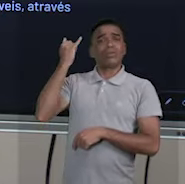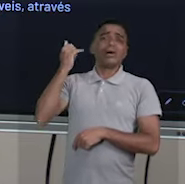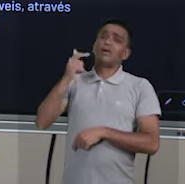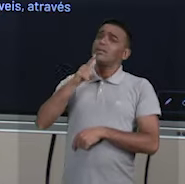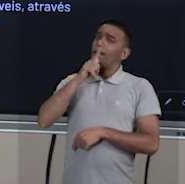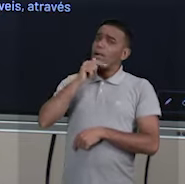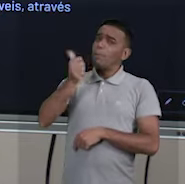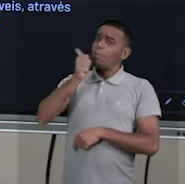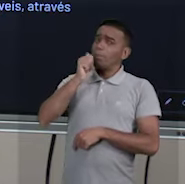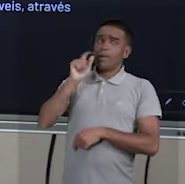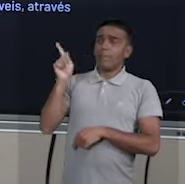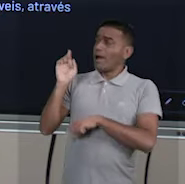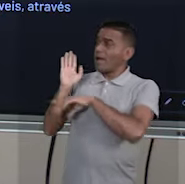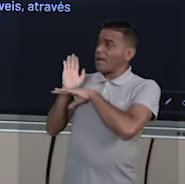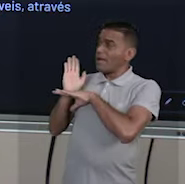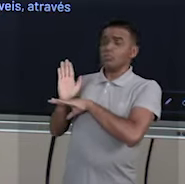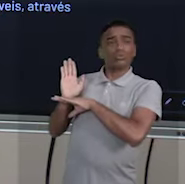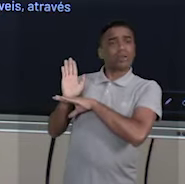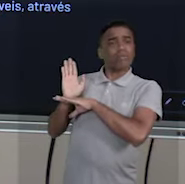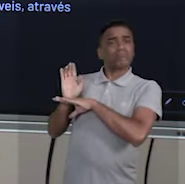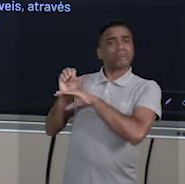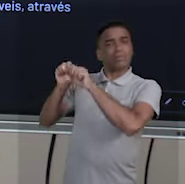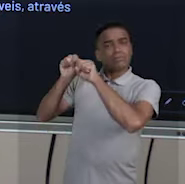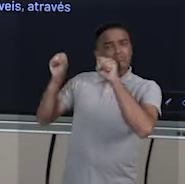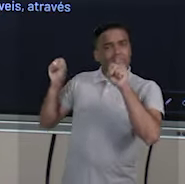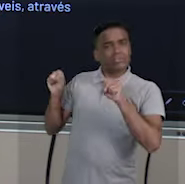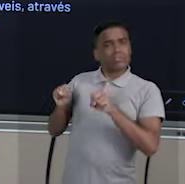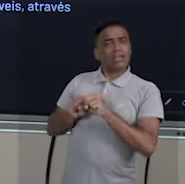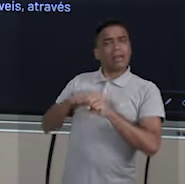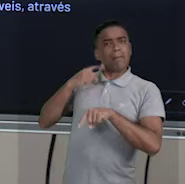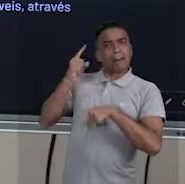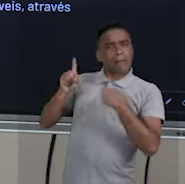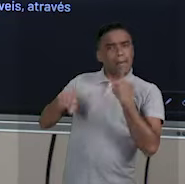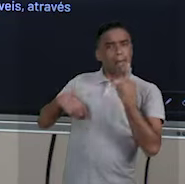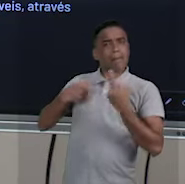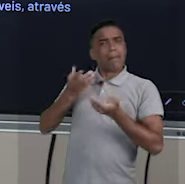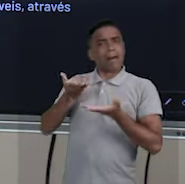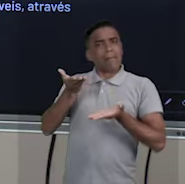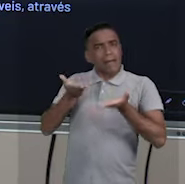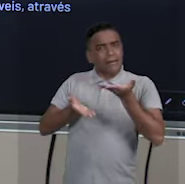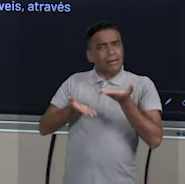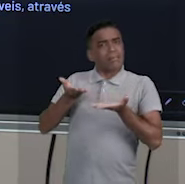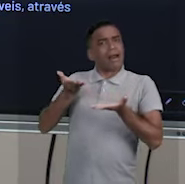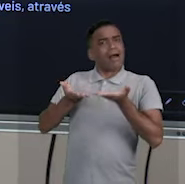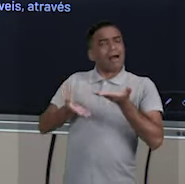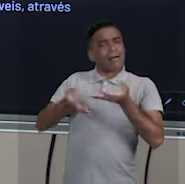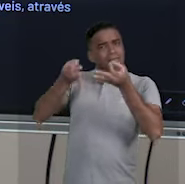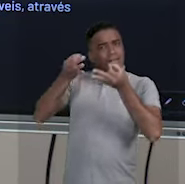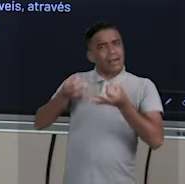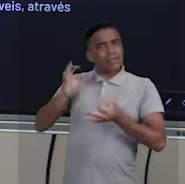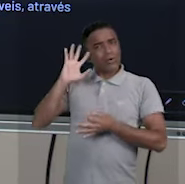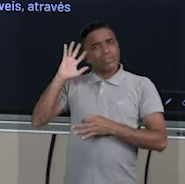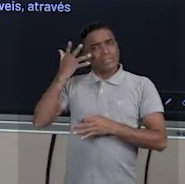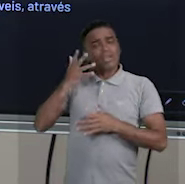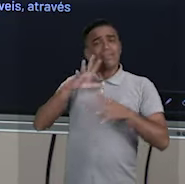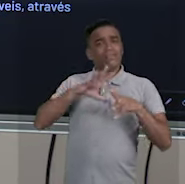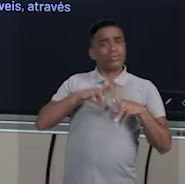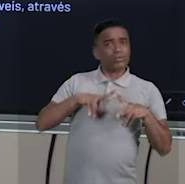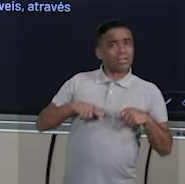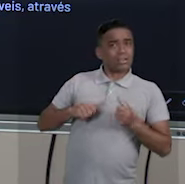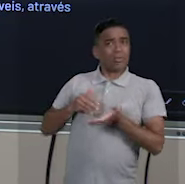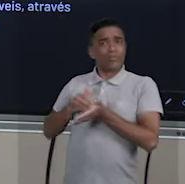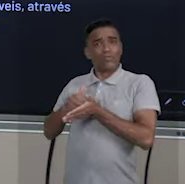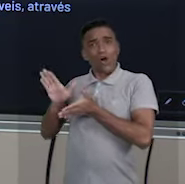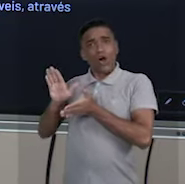preservar esse sistema urinário aqui, mantendo ele em equilíbrio, né? Onde vai ocorrer a filtração e a eliminação